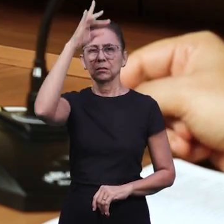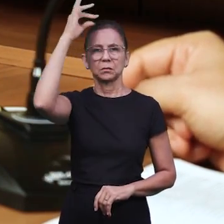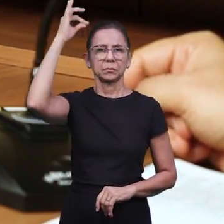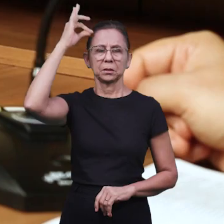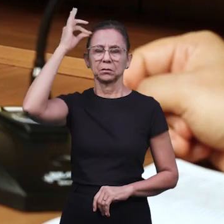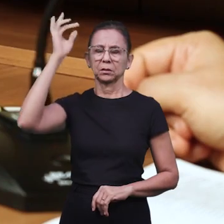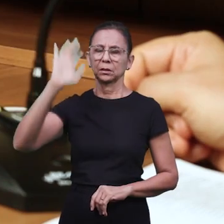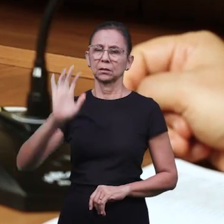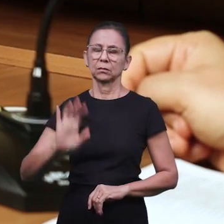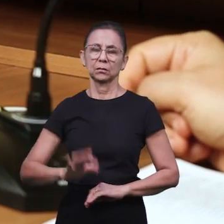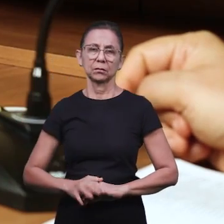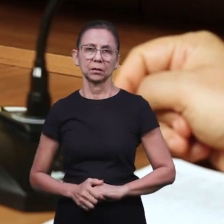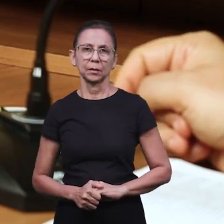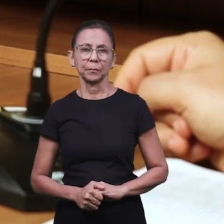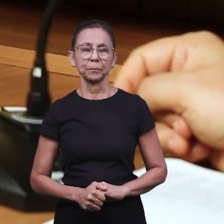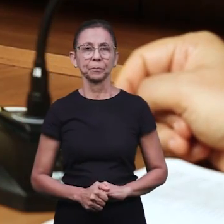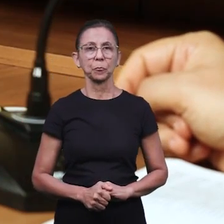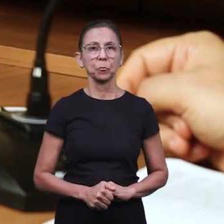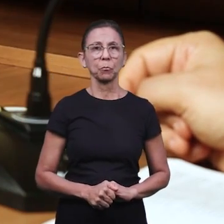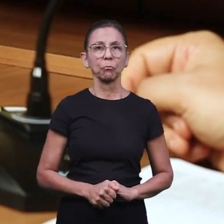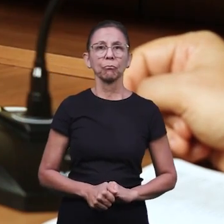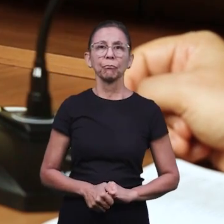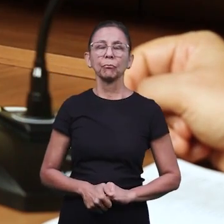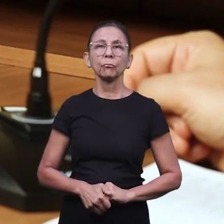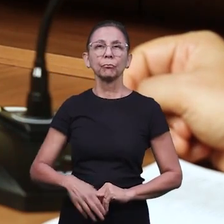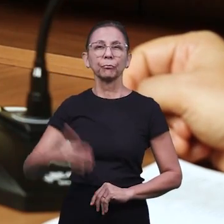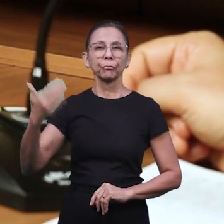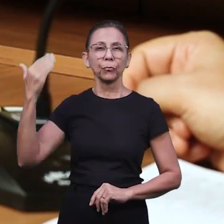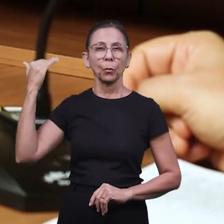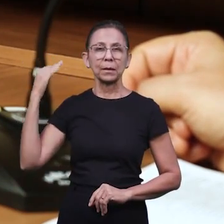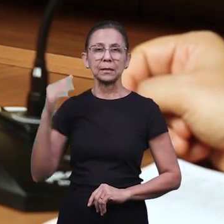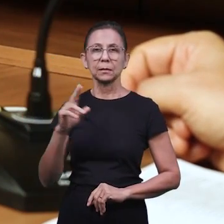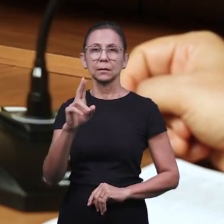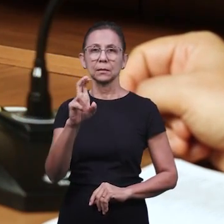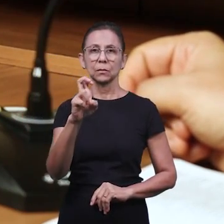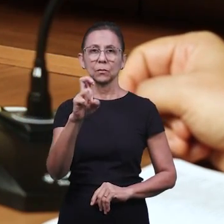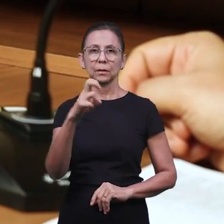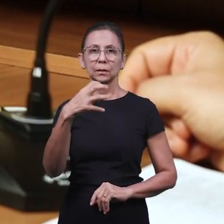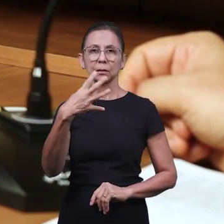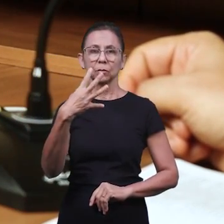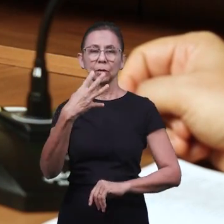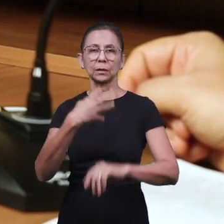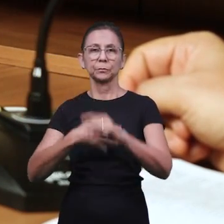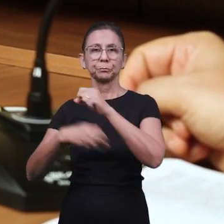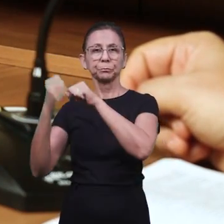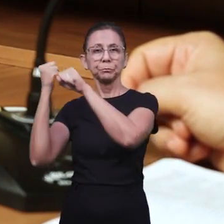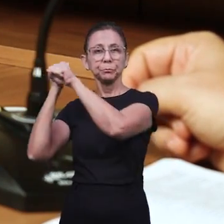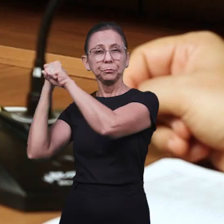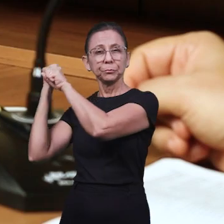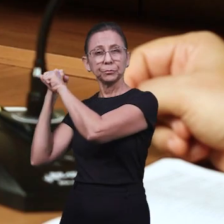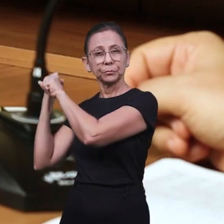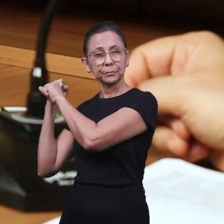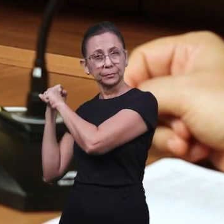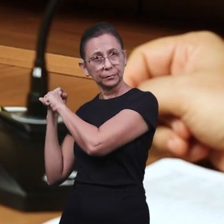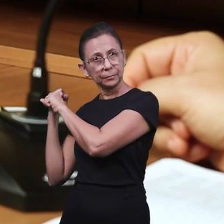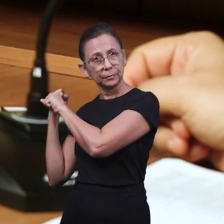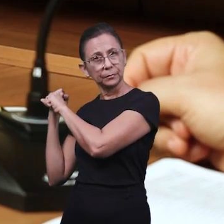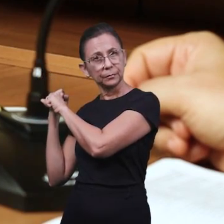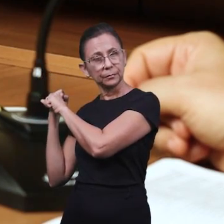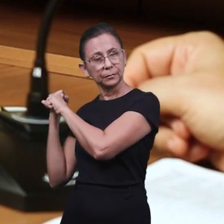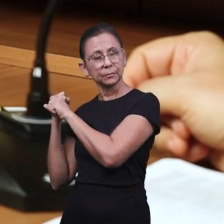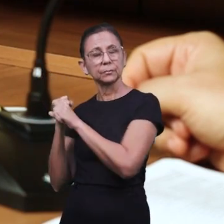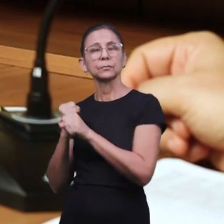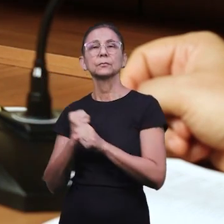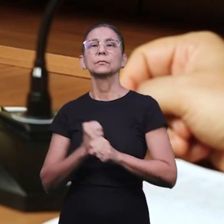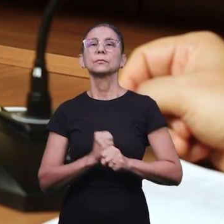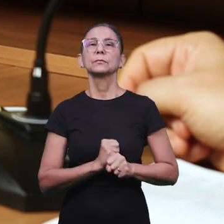Nós, há 54 anos atrás, essa fé viva nos encontrou. Ela veio ao nosso encontro. Toda a nossa luta de lá para cá é